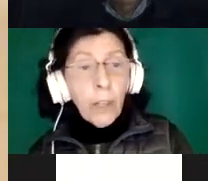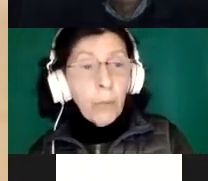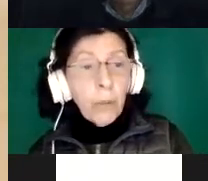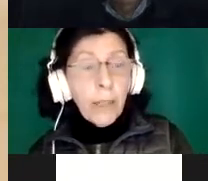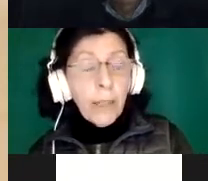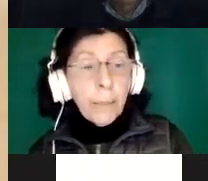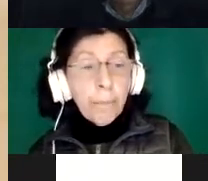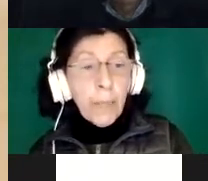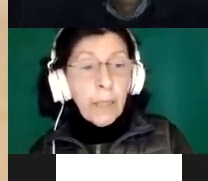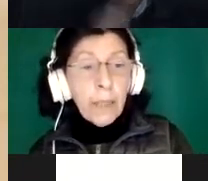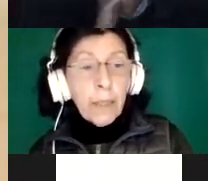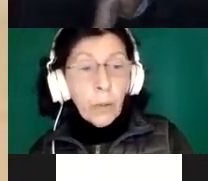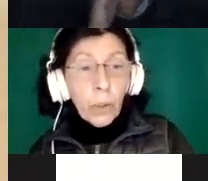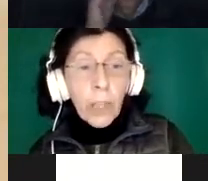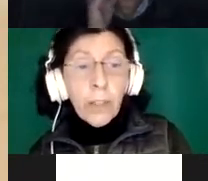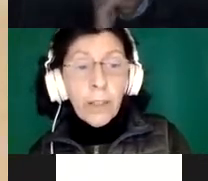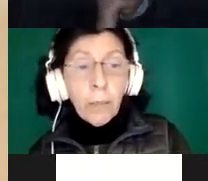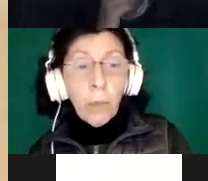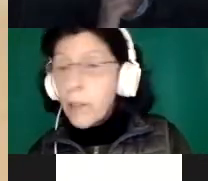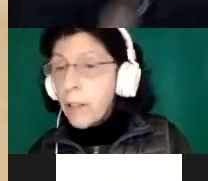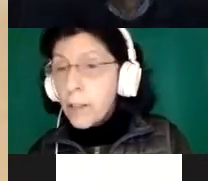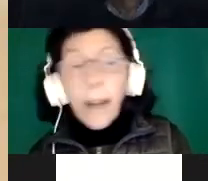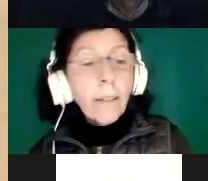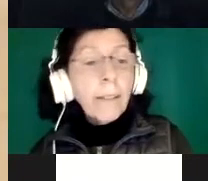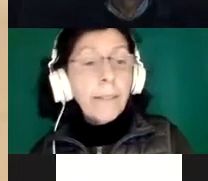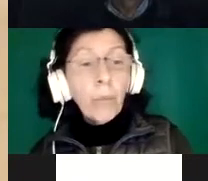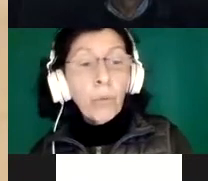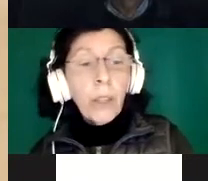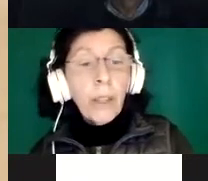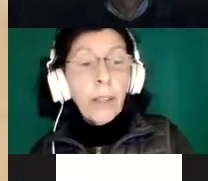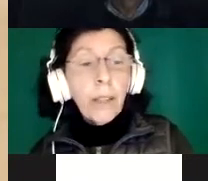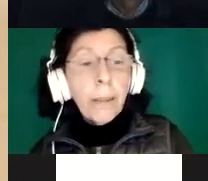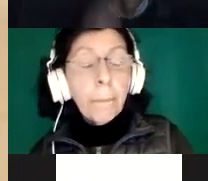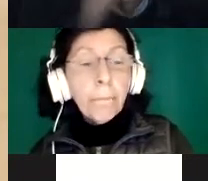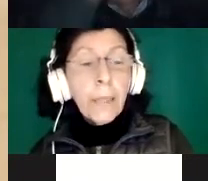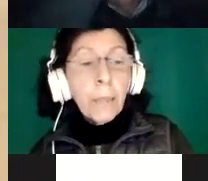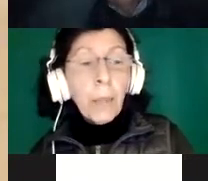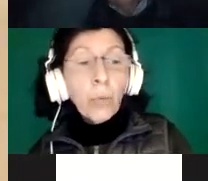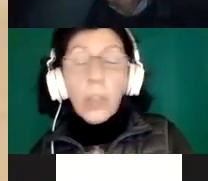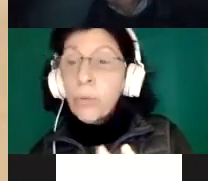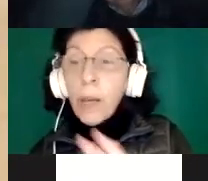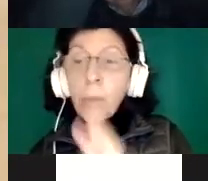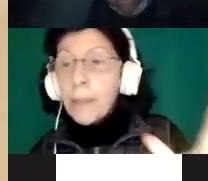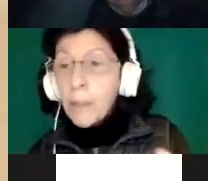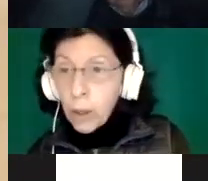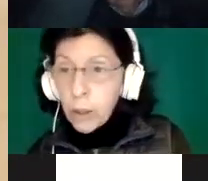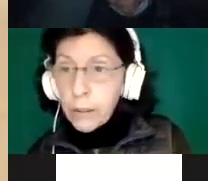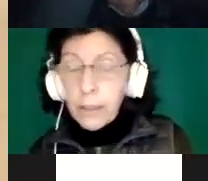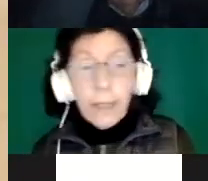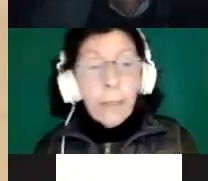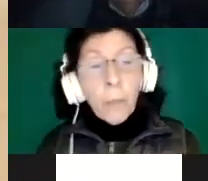nós temos a cornija, temos a moldura da janela, temos portanto, tudo isto é uma peça